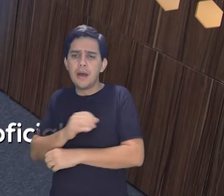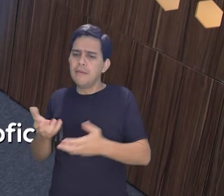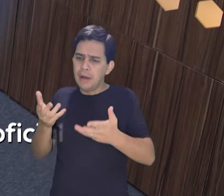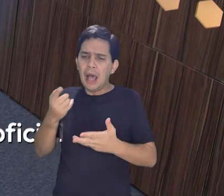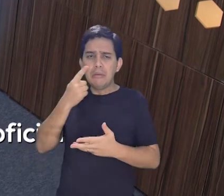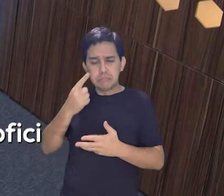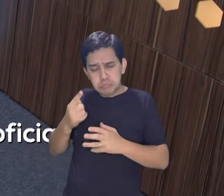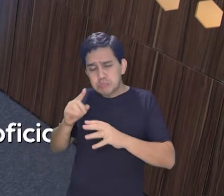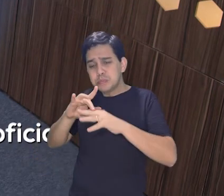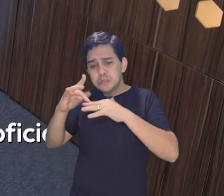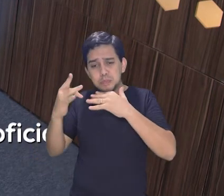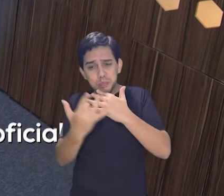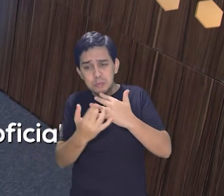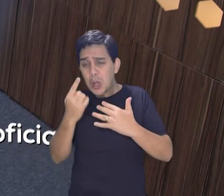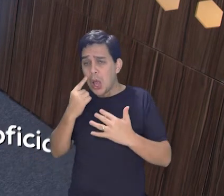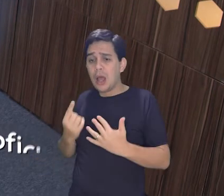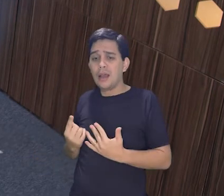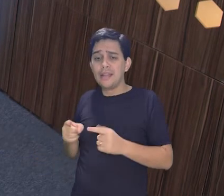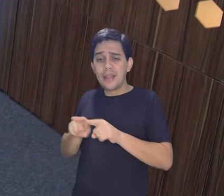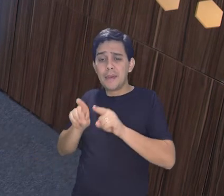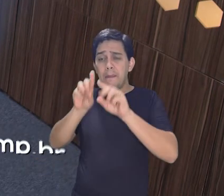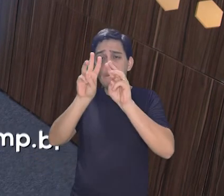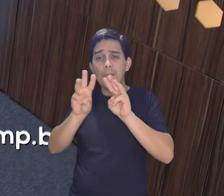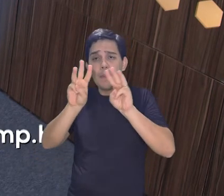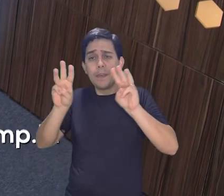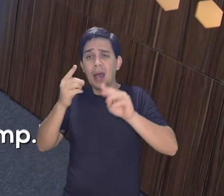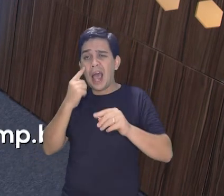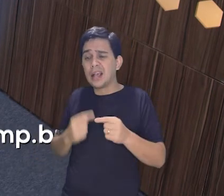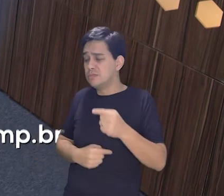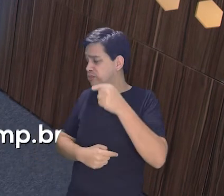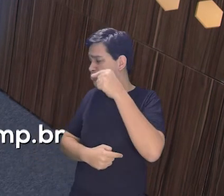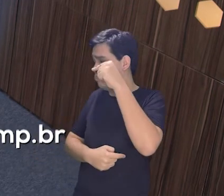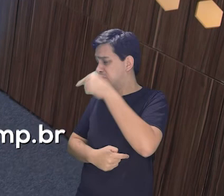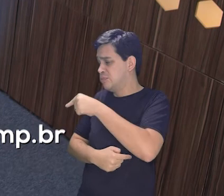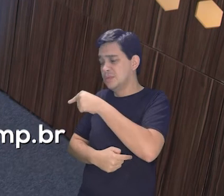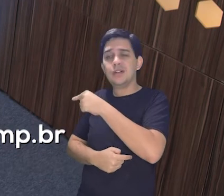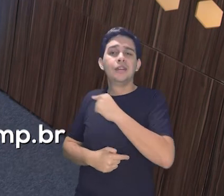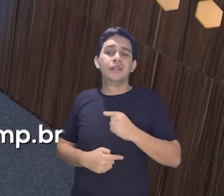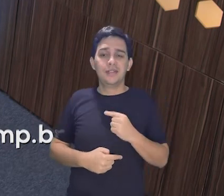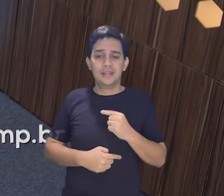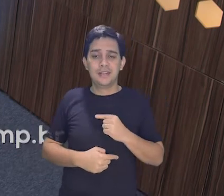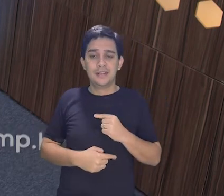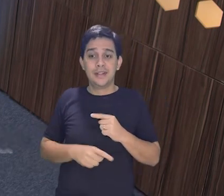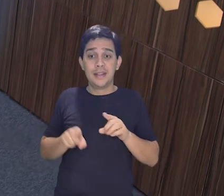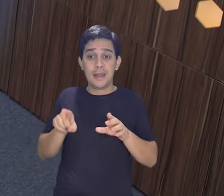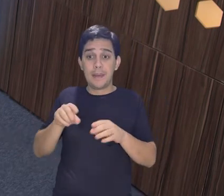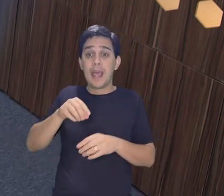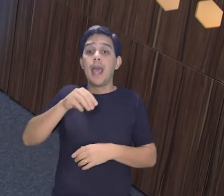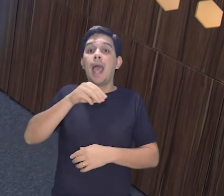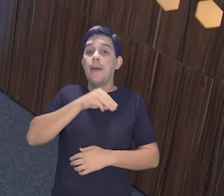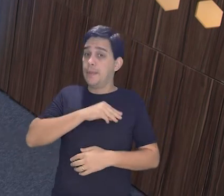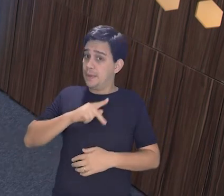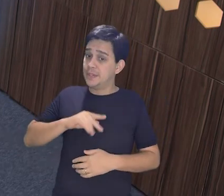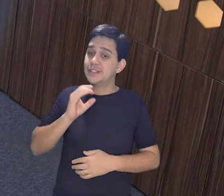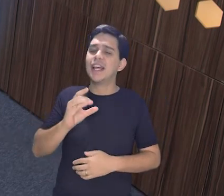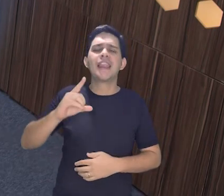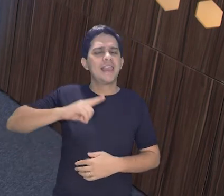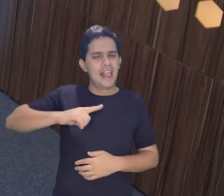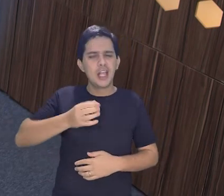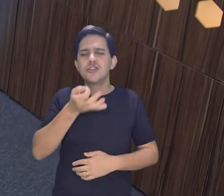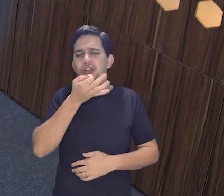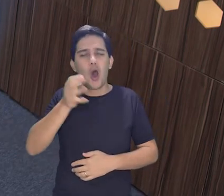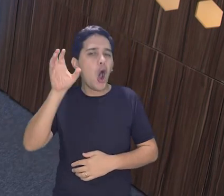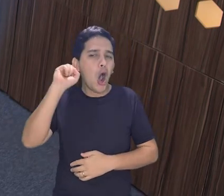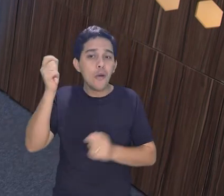nossas redes sociais ou nosso portal, que estão aparecendo aqui embaixo. O MP Cidadão também está disponível em